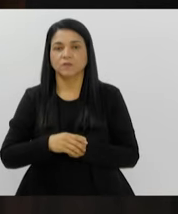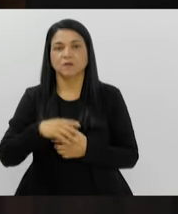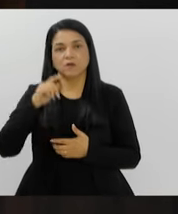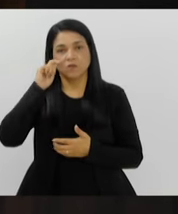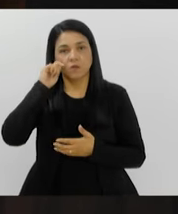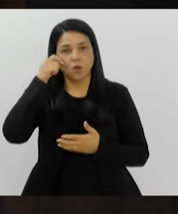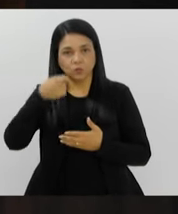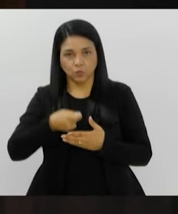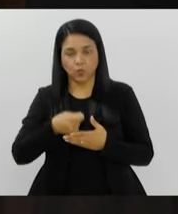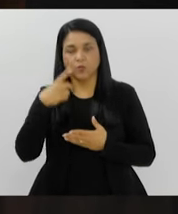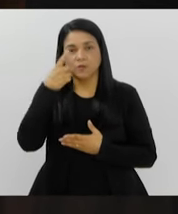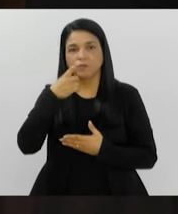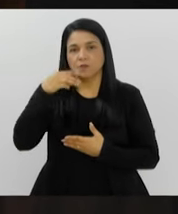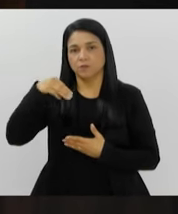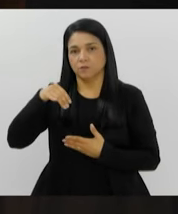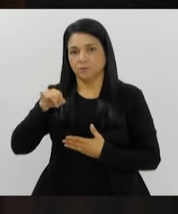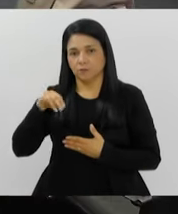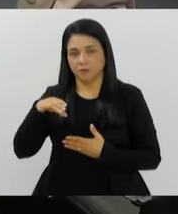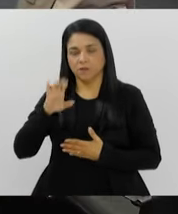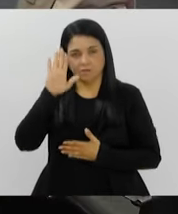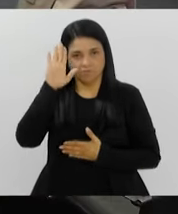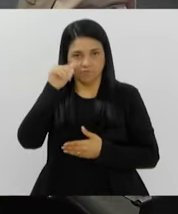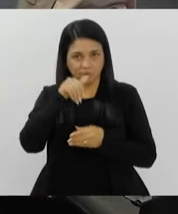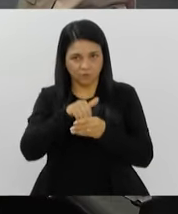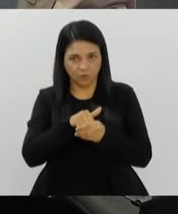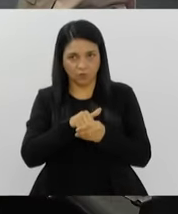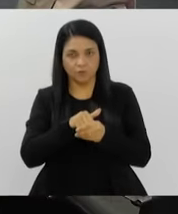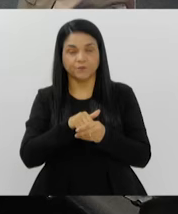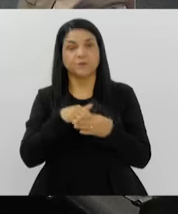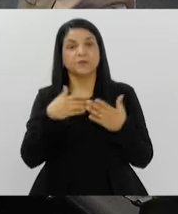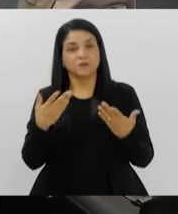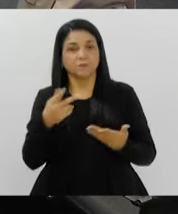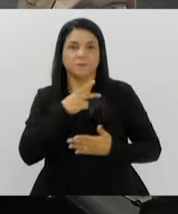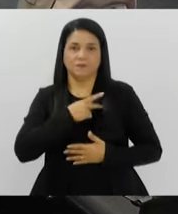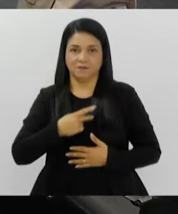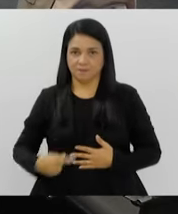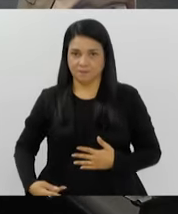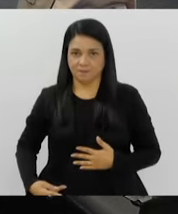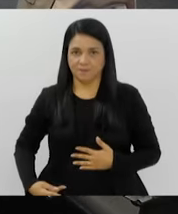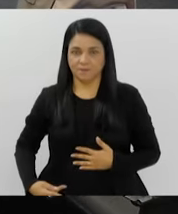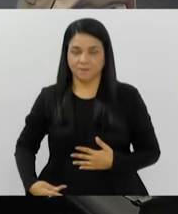Mink. Para a declaração. Presidente, então,